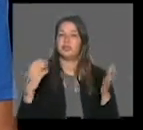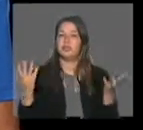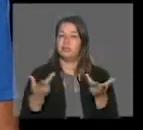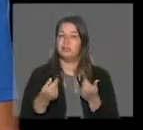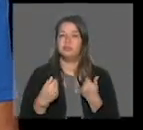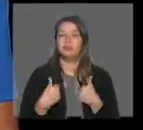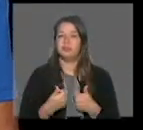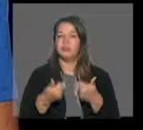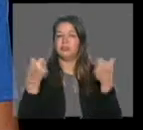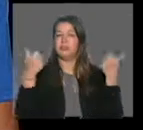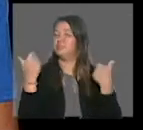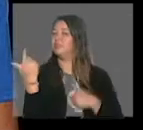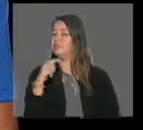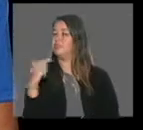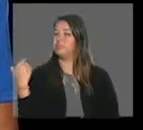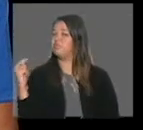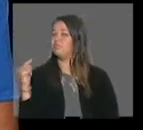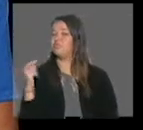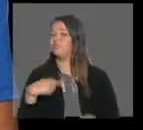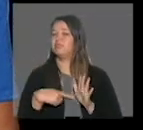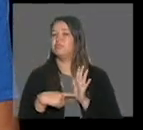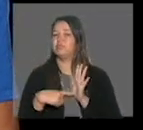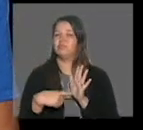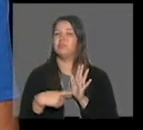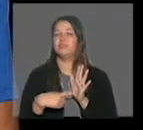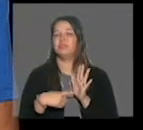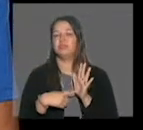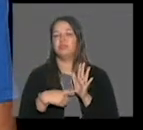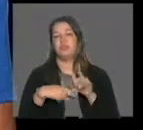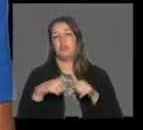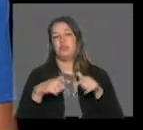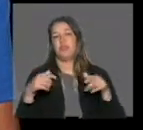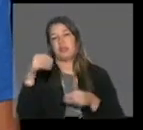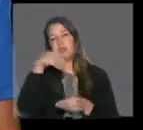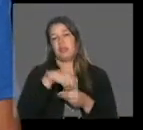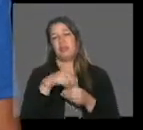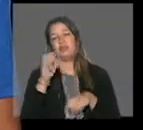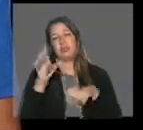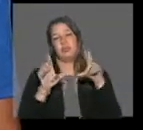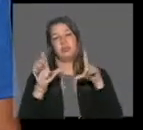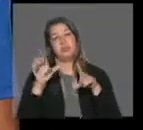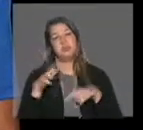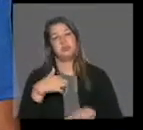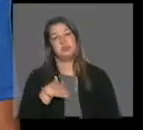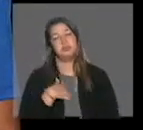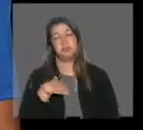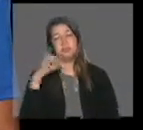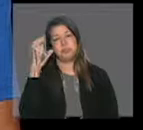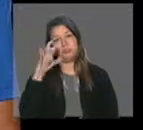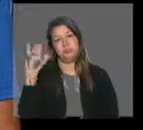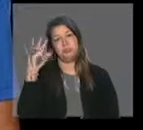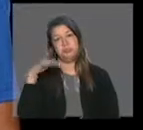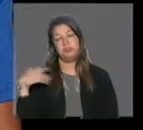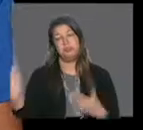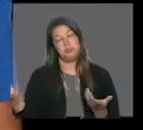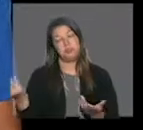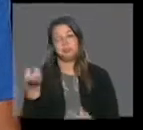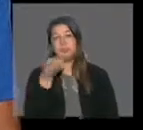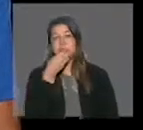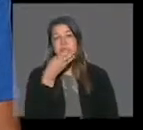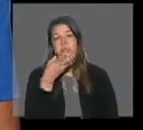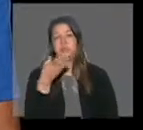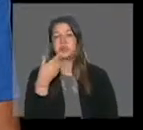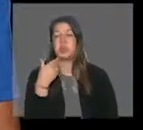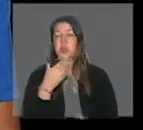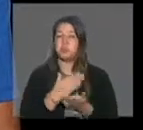aquele retrato merecido no espaço que ocupam na TV. E eu ficava naquela coisa, bom, vou